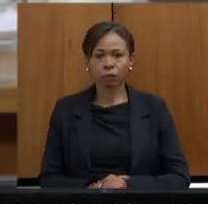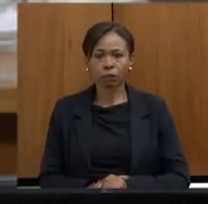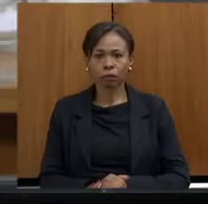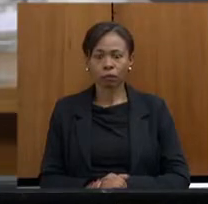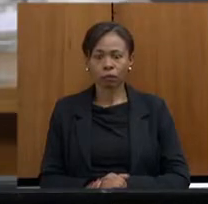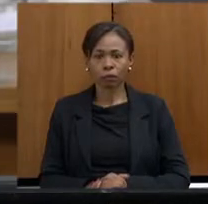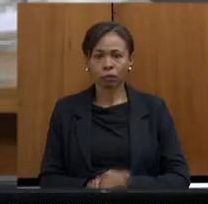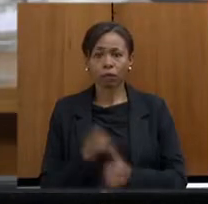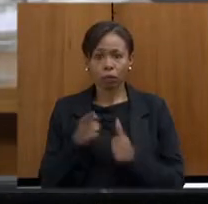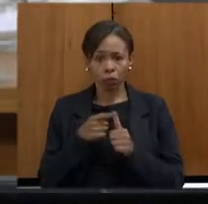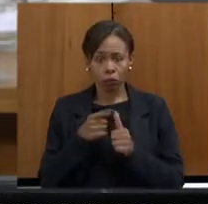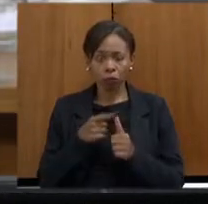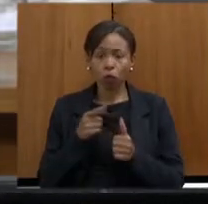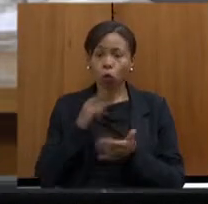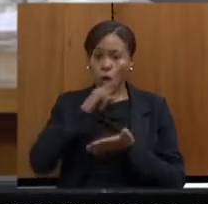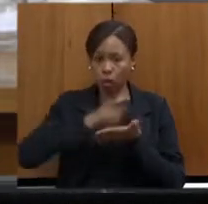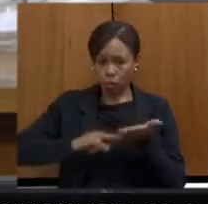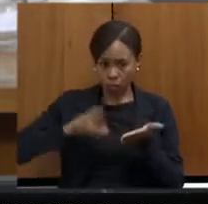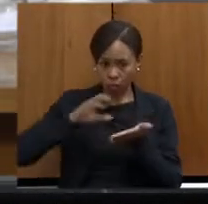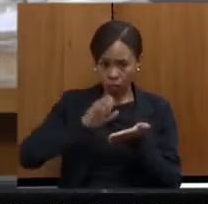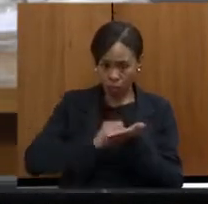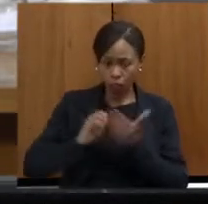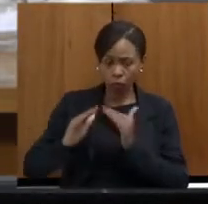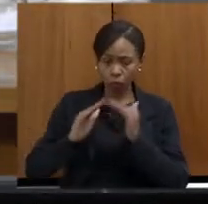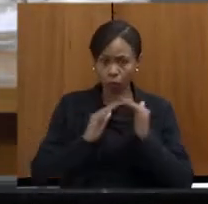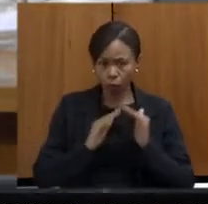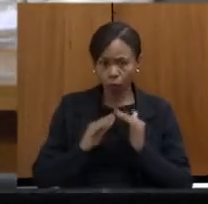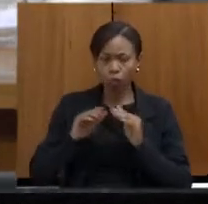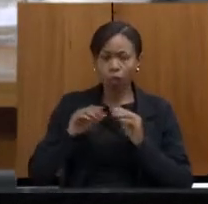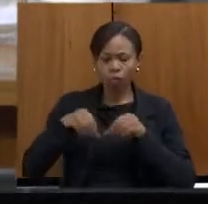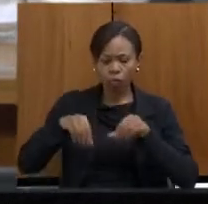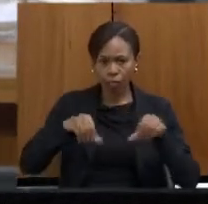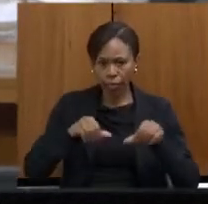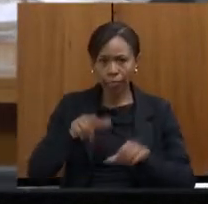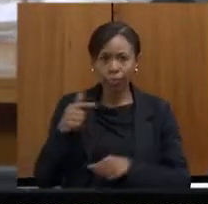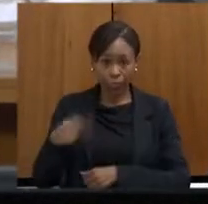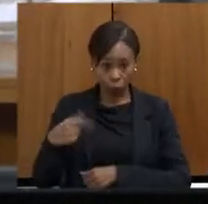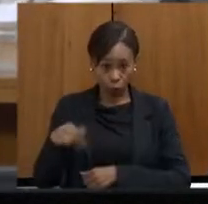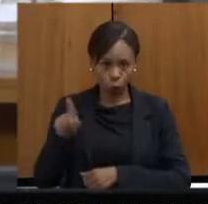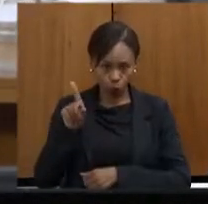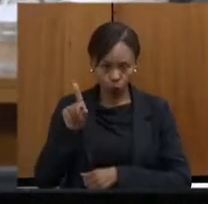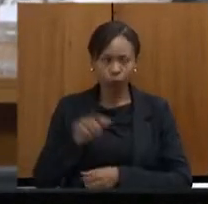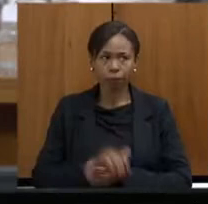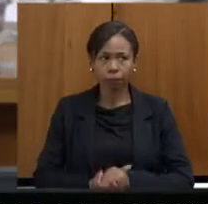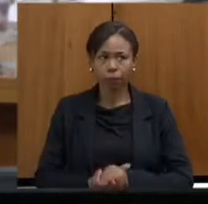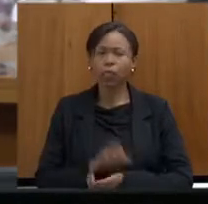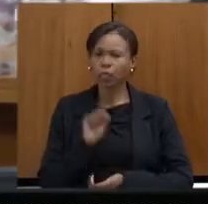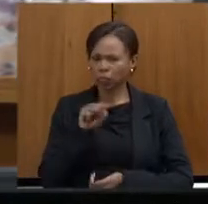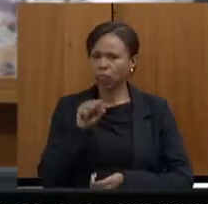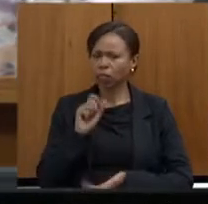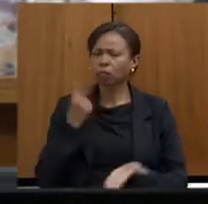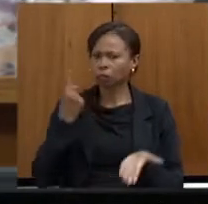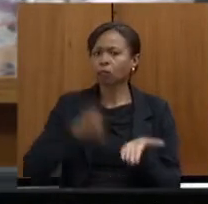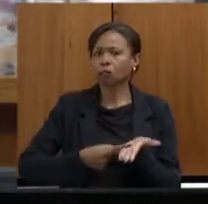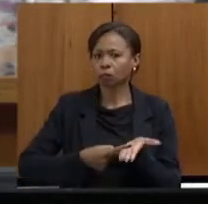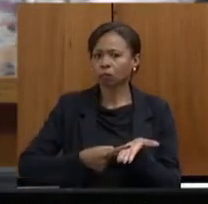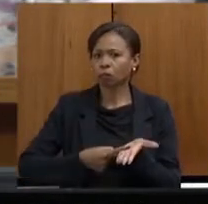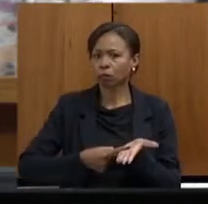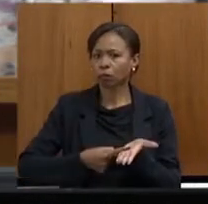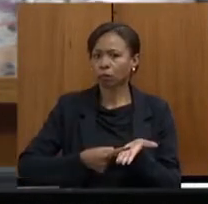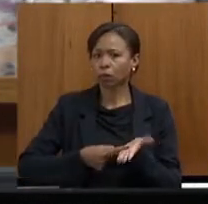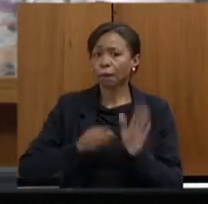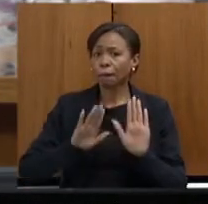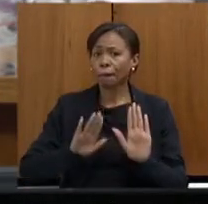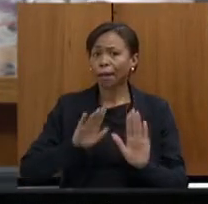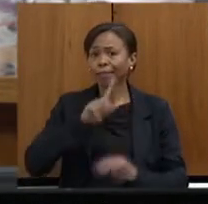Primeiro, quanto à regularização fundiária de Sete Lagoas, da deputada. Tinha marcado, sim, mas teve que ser demarcado porque eu